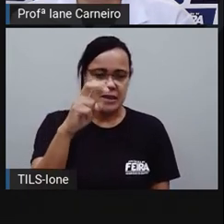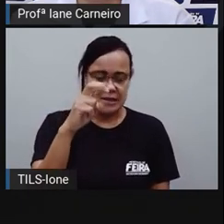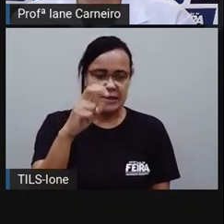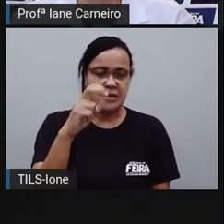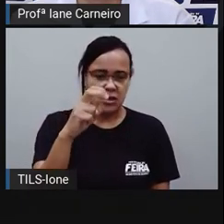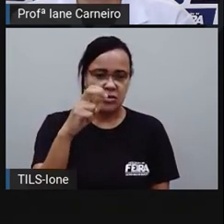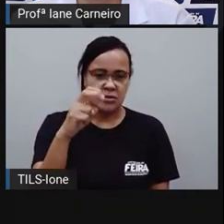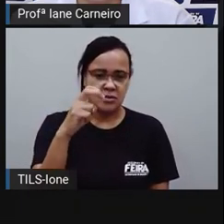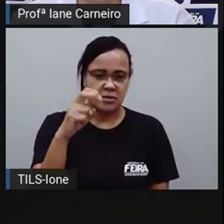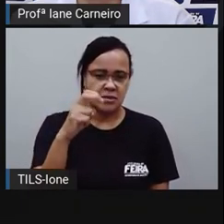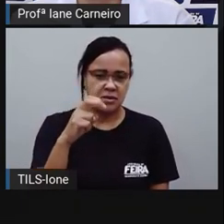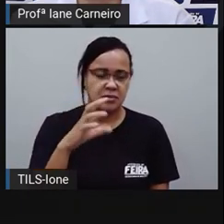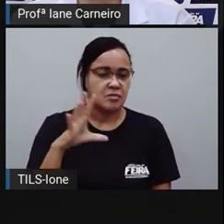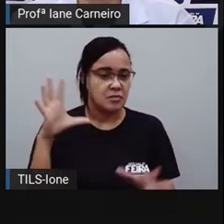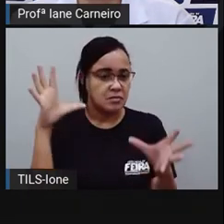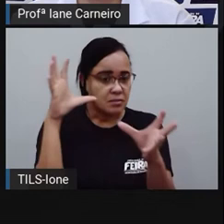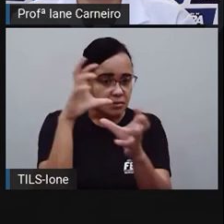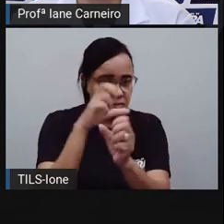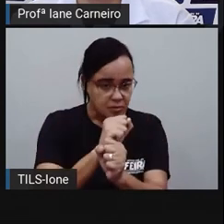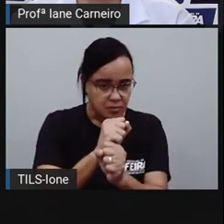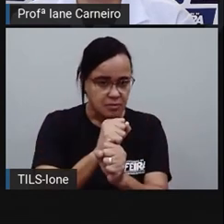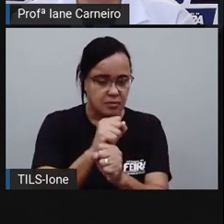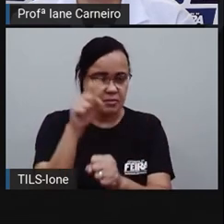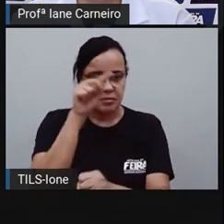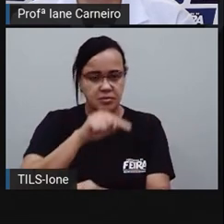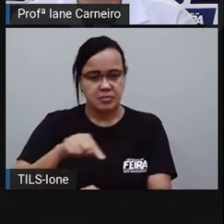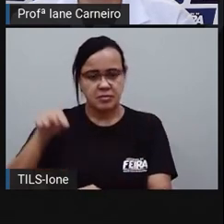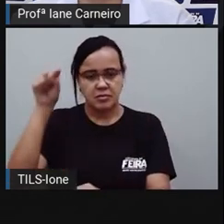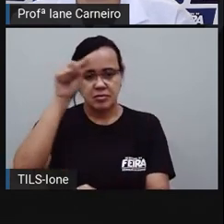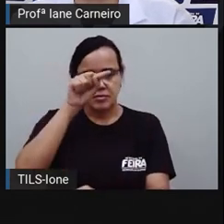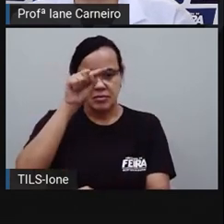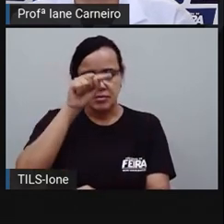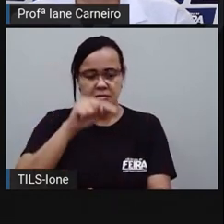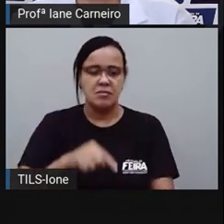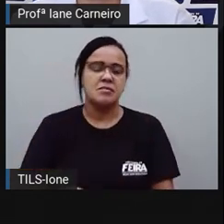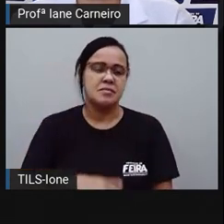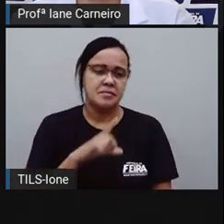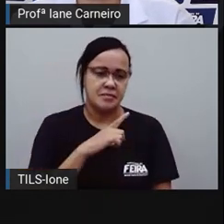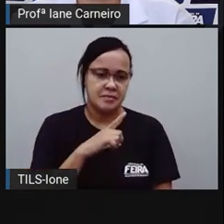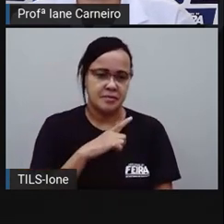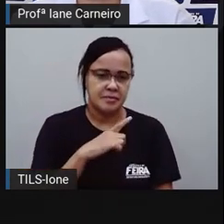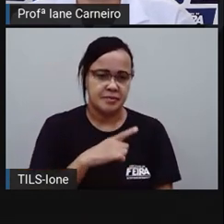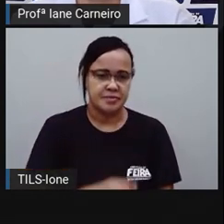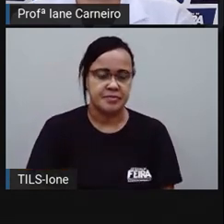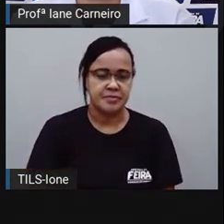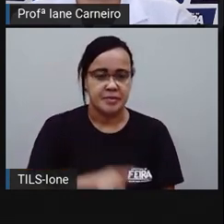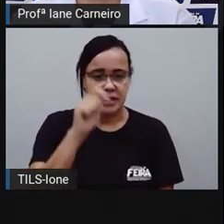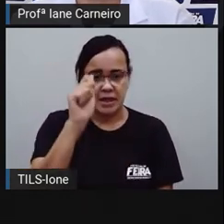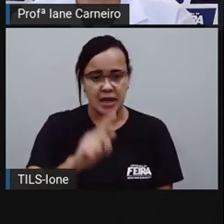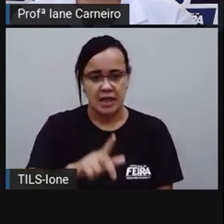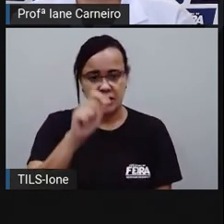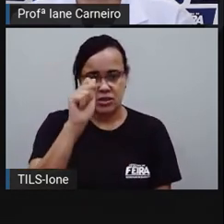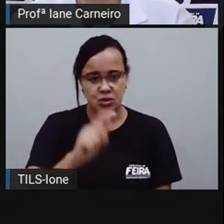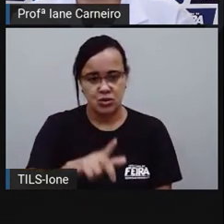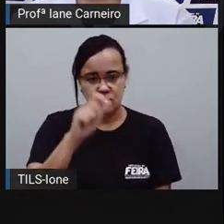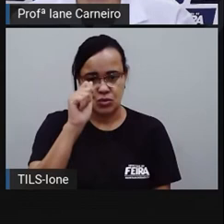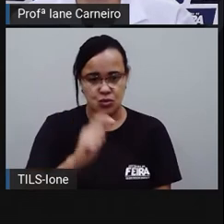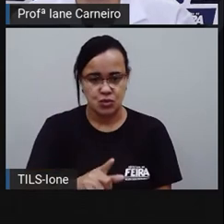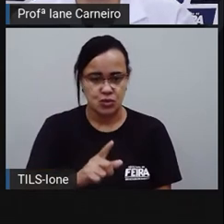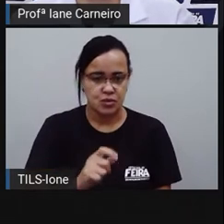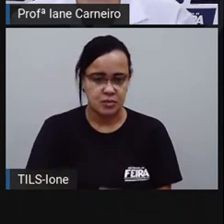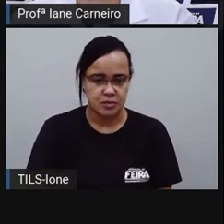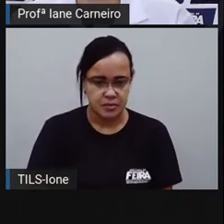5. Esse é o total de círculos que nós temos. Agora, de azul, nós vamos pintar o quê?